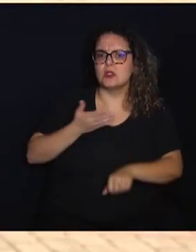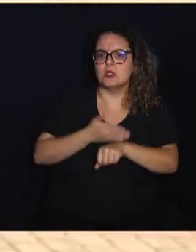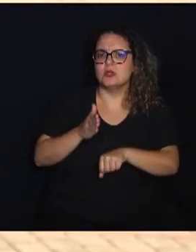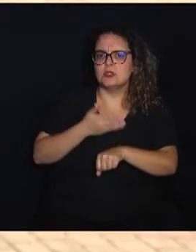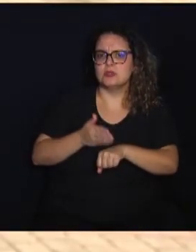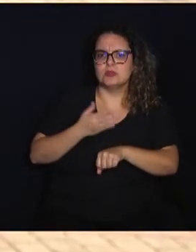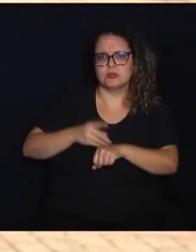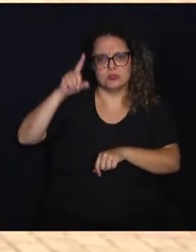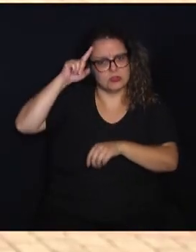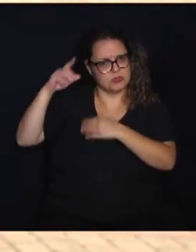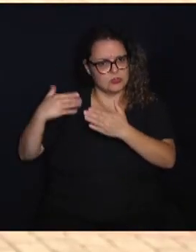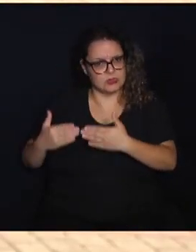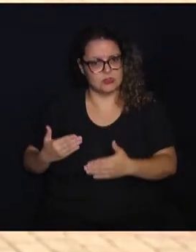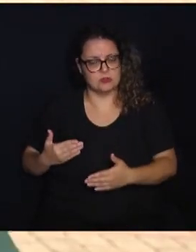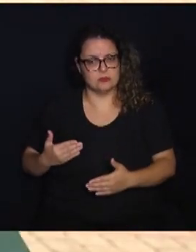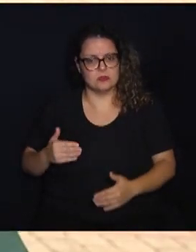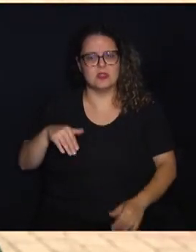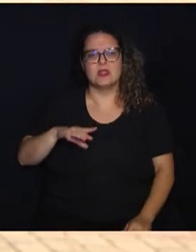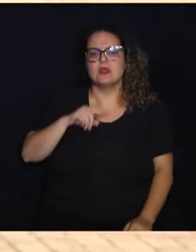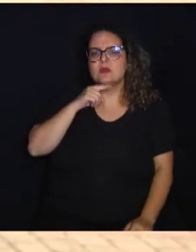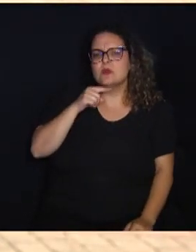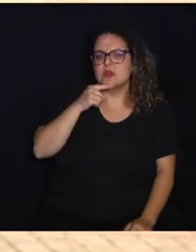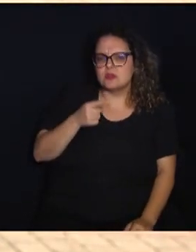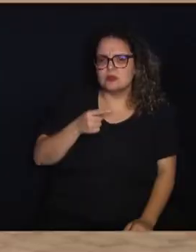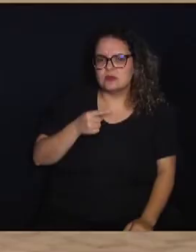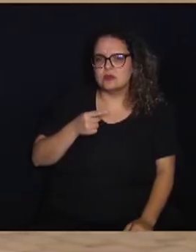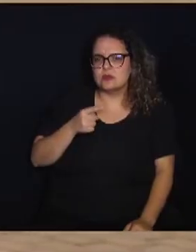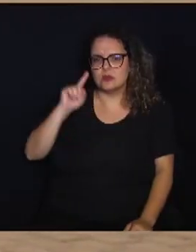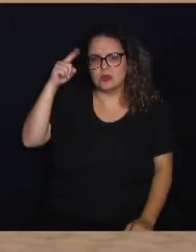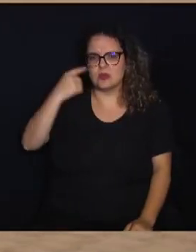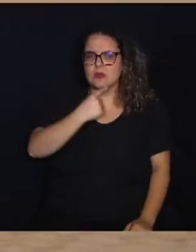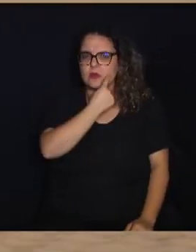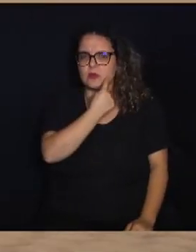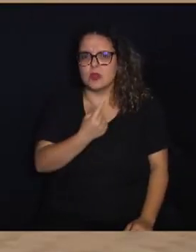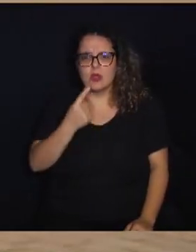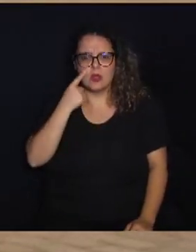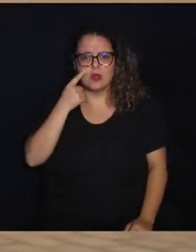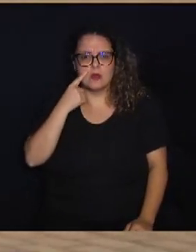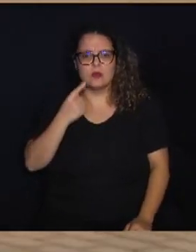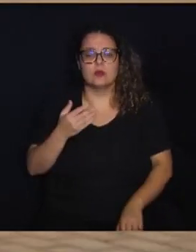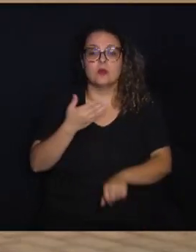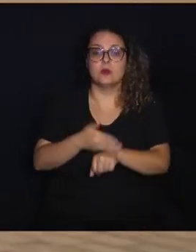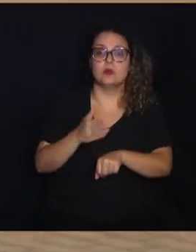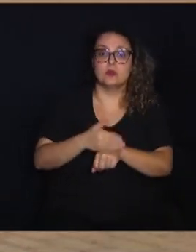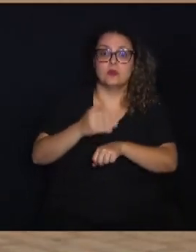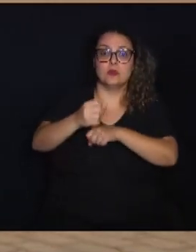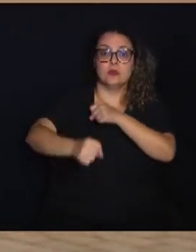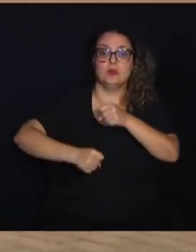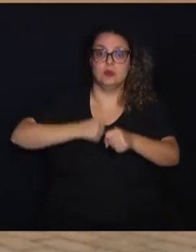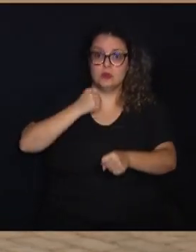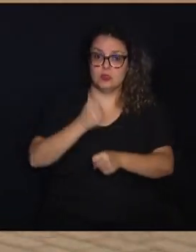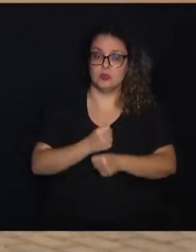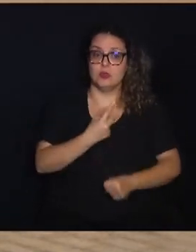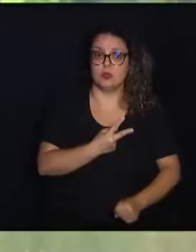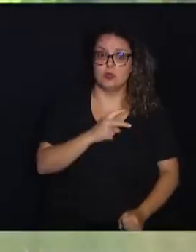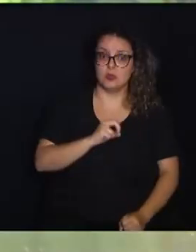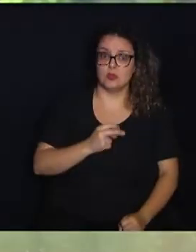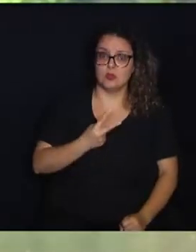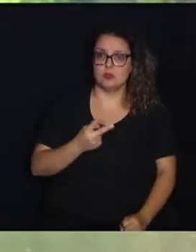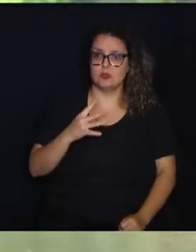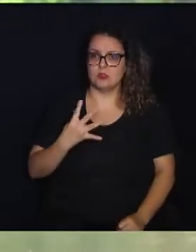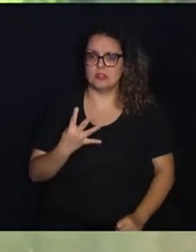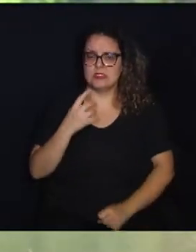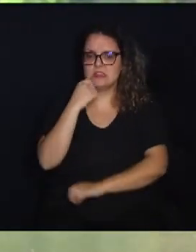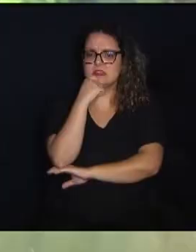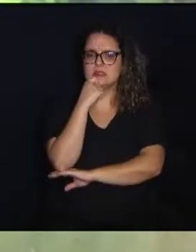os dias? E mais uma dúvida que paira no ar, Mirna. Olha só, eu treinei o ano todo de 2024, mas dei